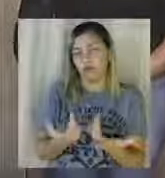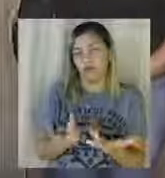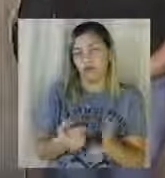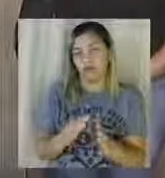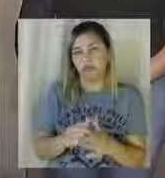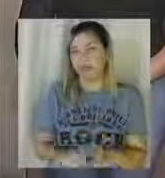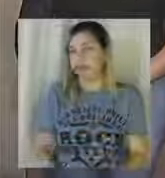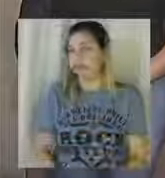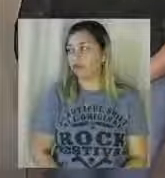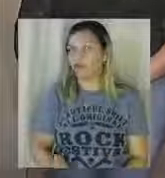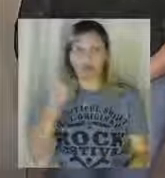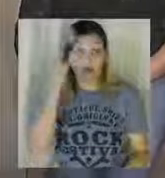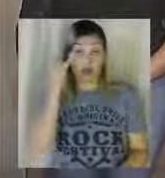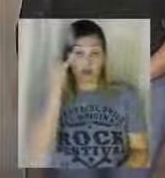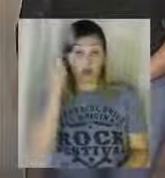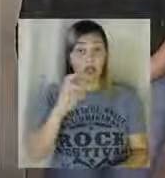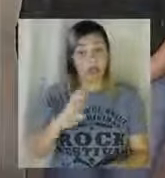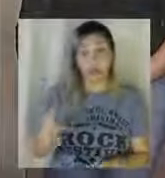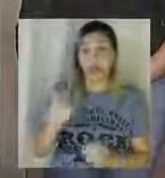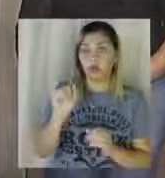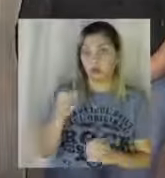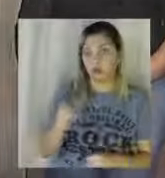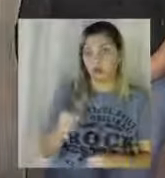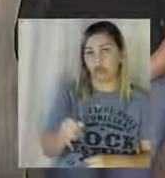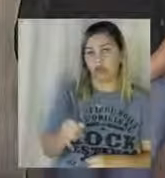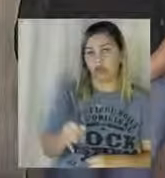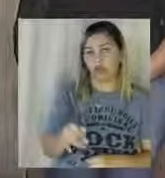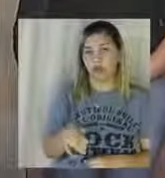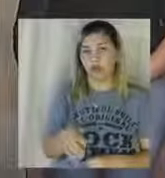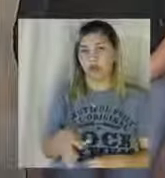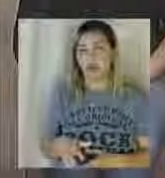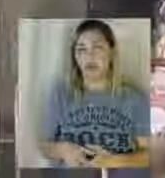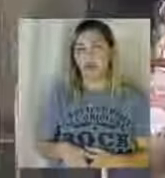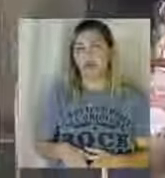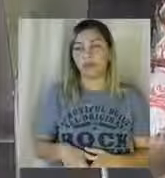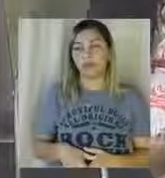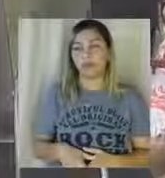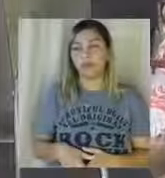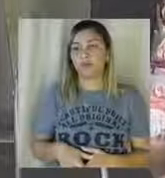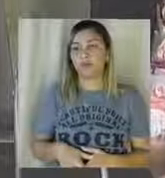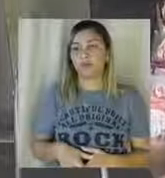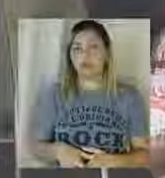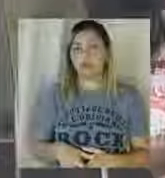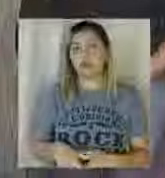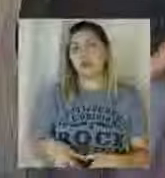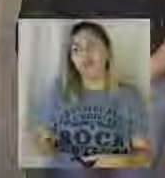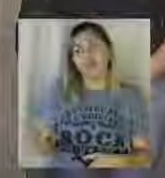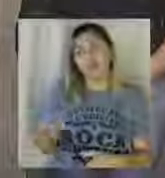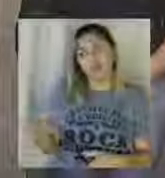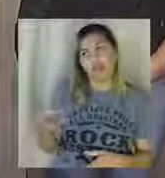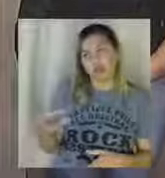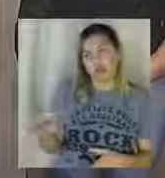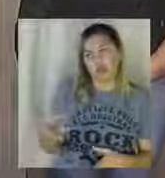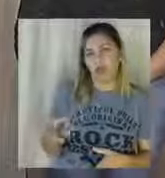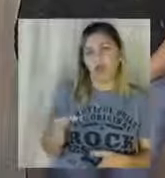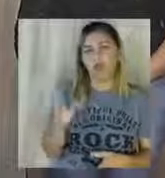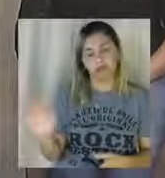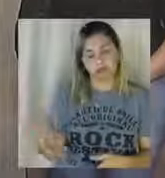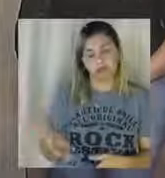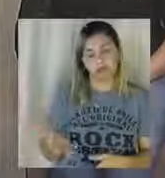A Aline dizendo que sim. Eu creio que as 3 já passaram por um momento difícil. Agora você explica